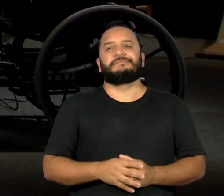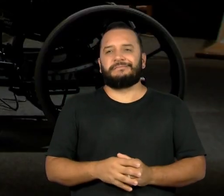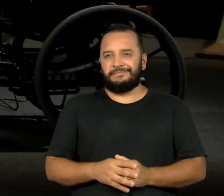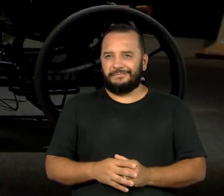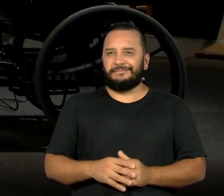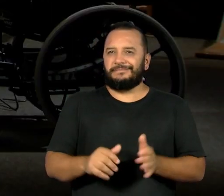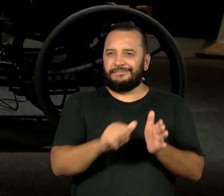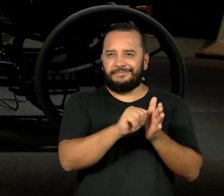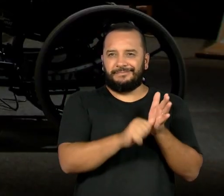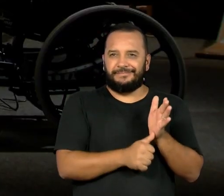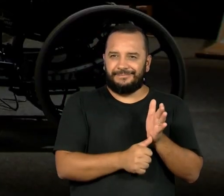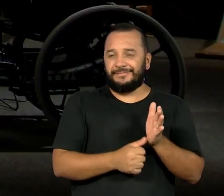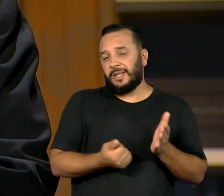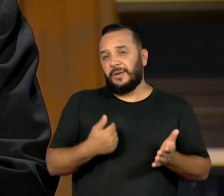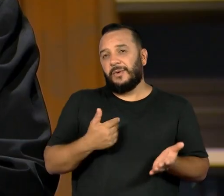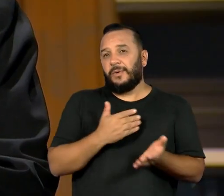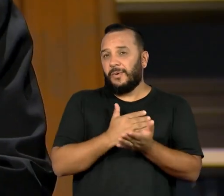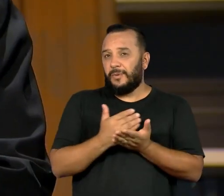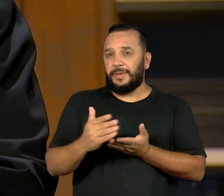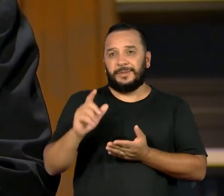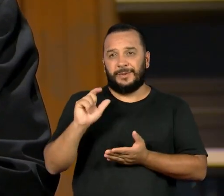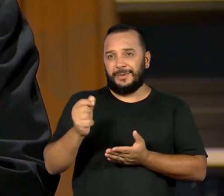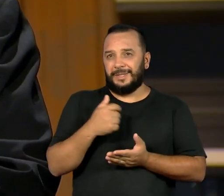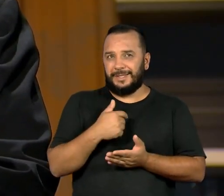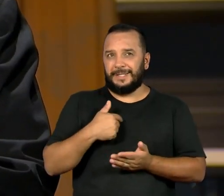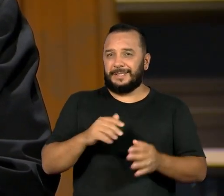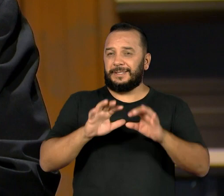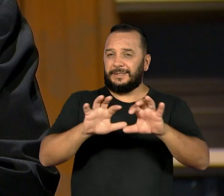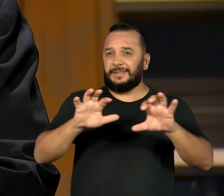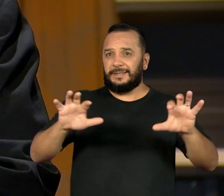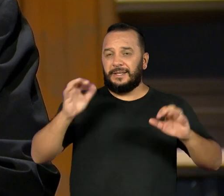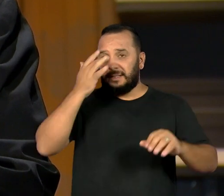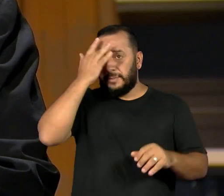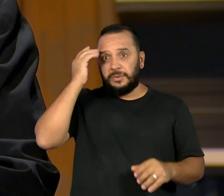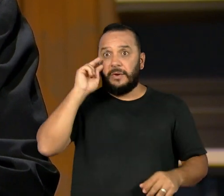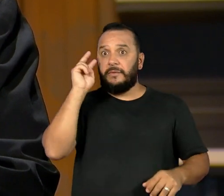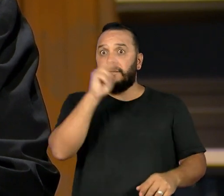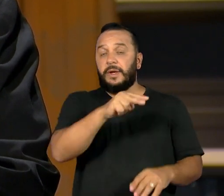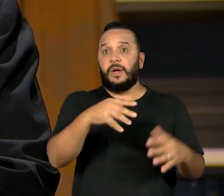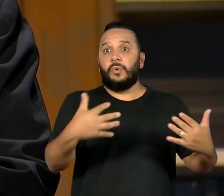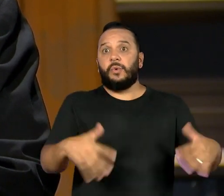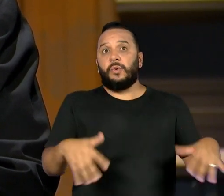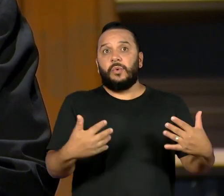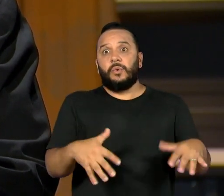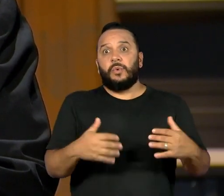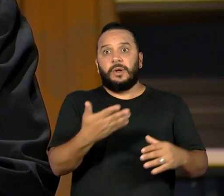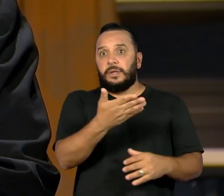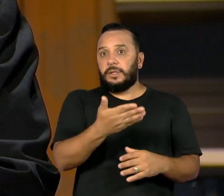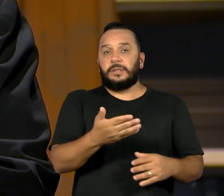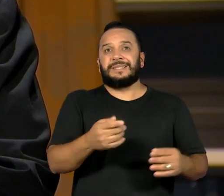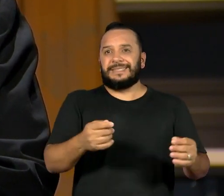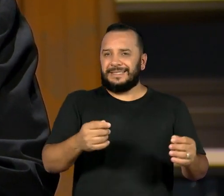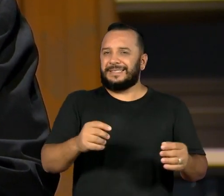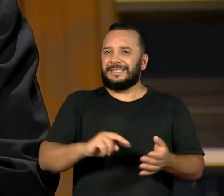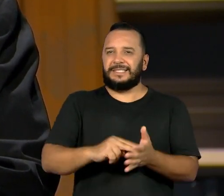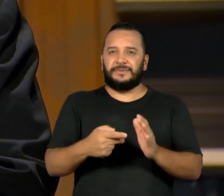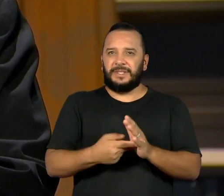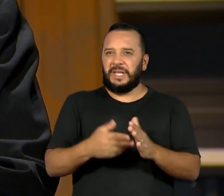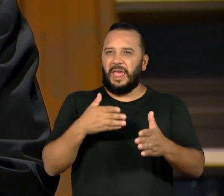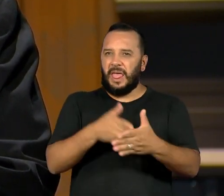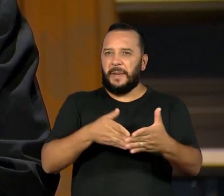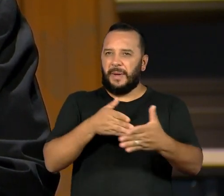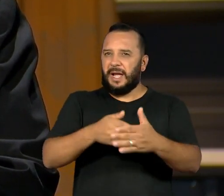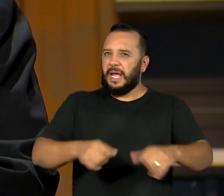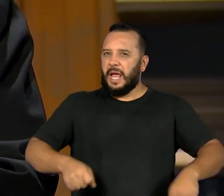a virar um horizonte a ser perseguido. Eles quebram a